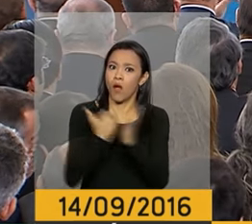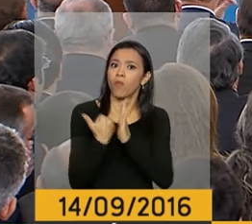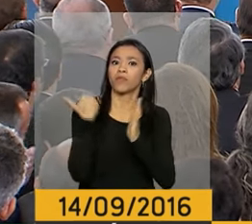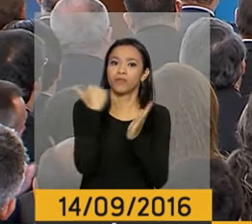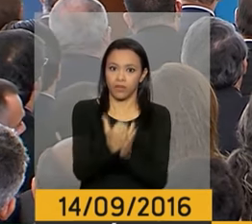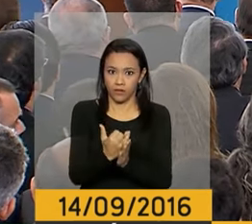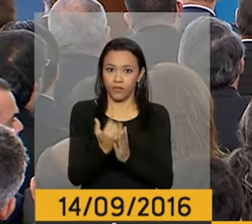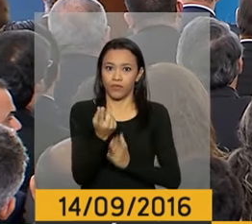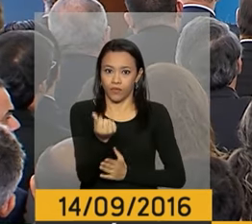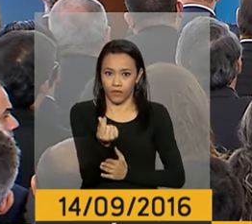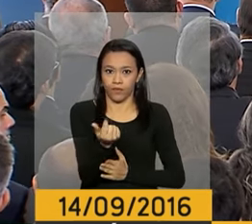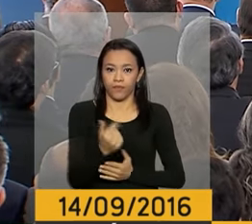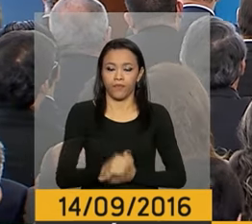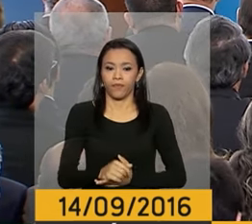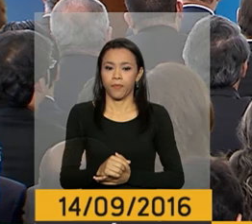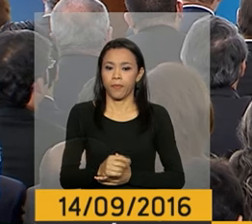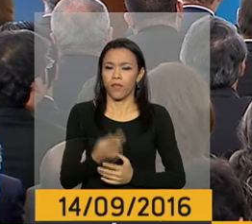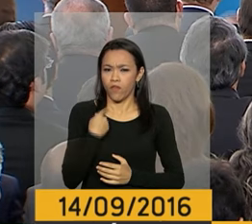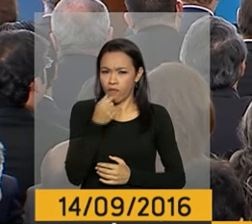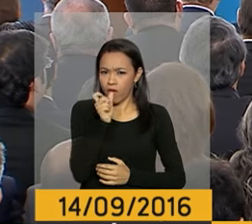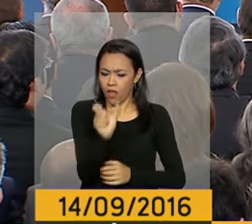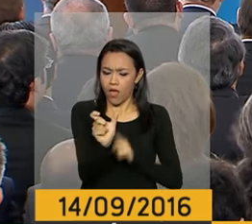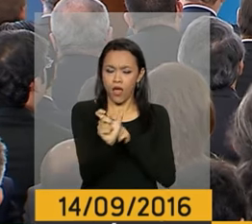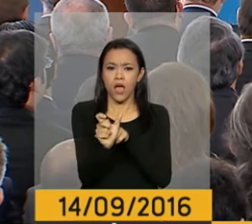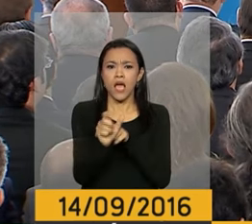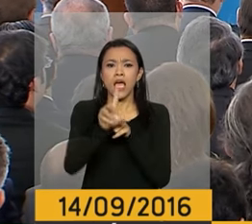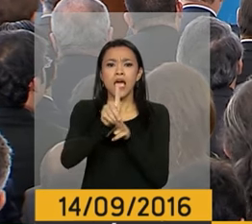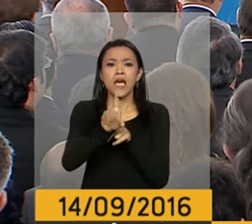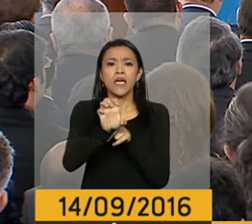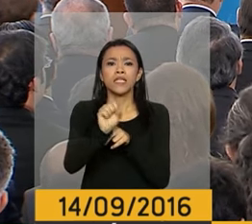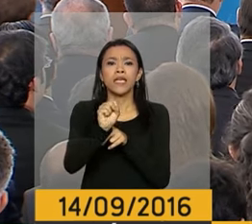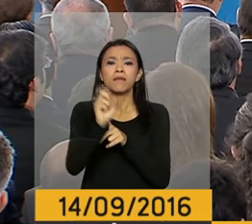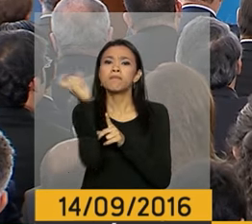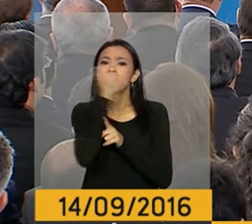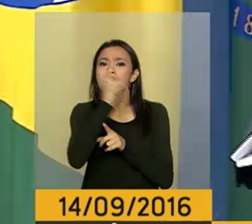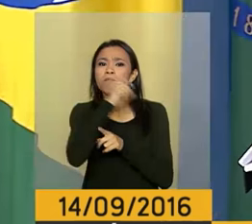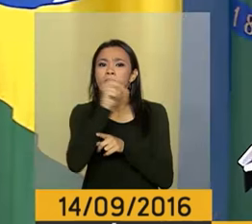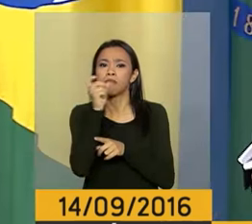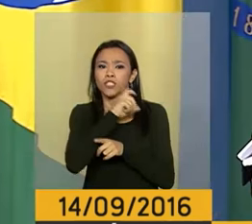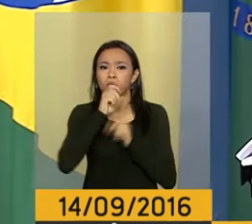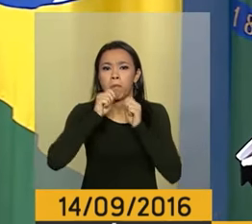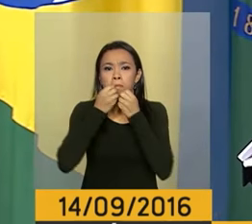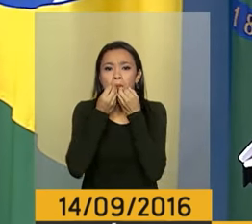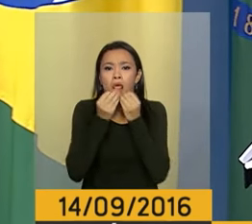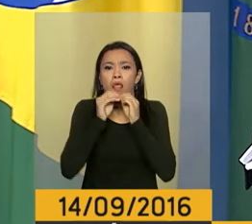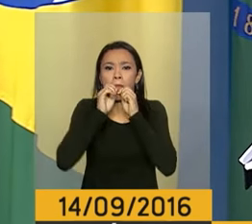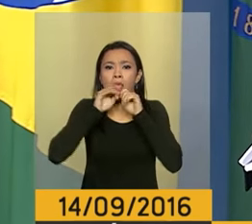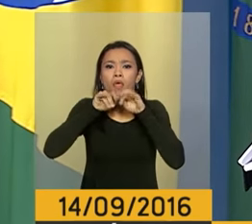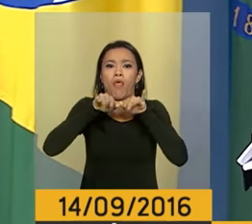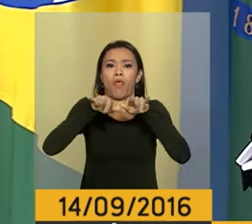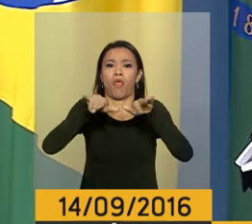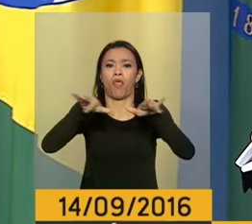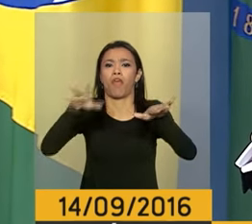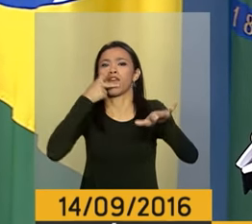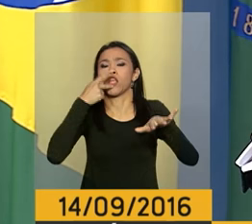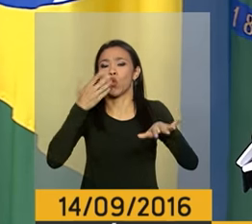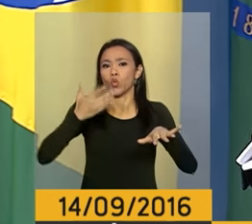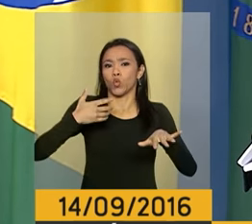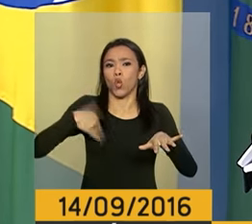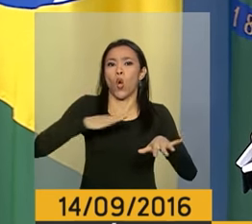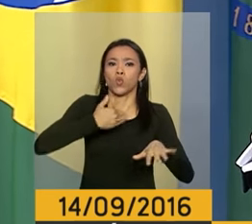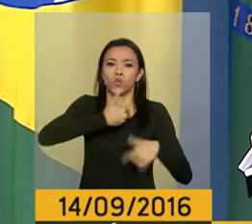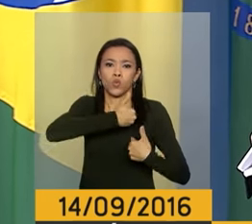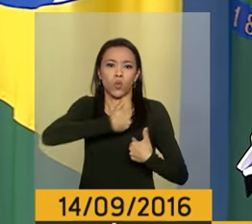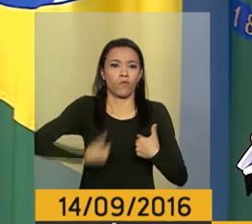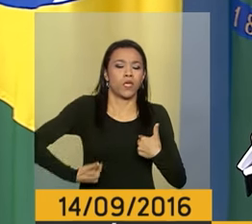se me permite a palavra um pouco mais forte, desmentindo uma versão que corre pelas ruas, segundo as quais o nosso governo tem como